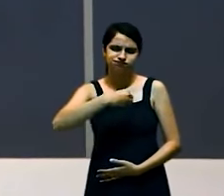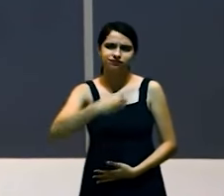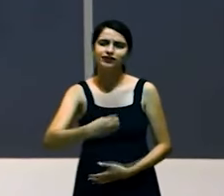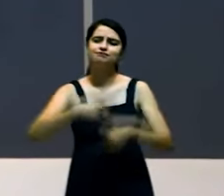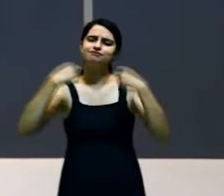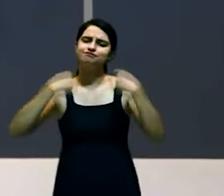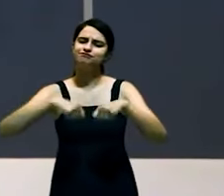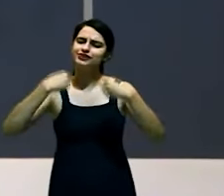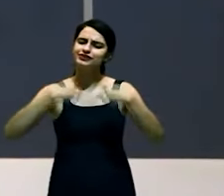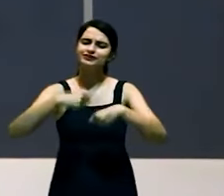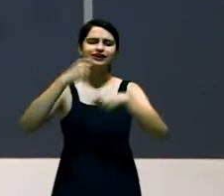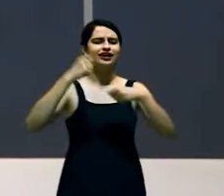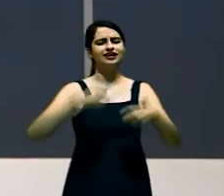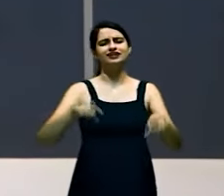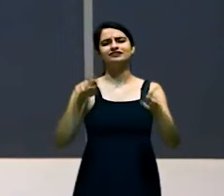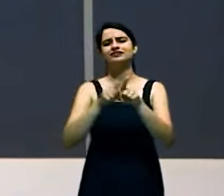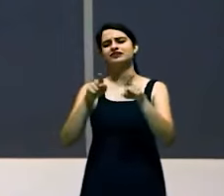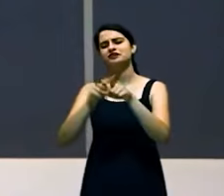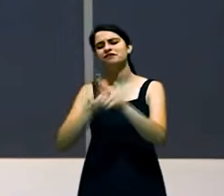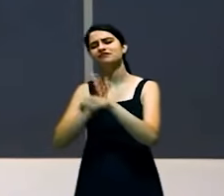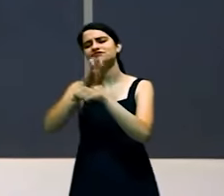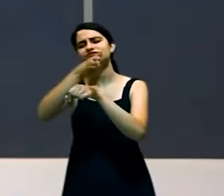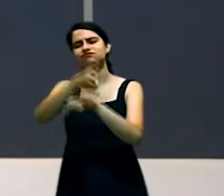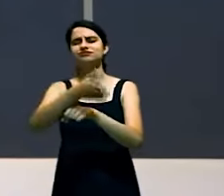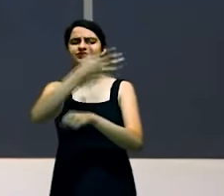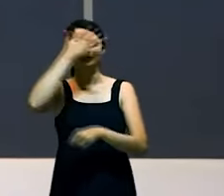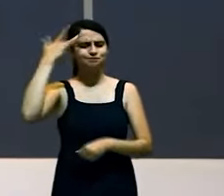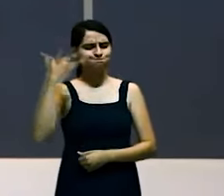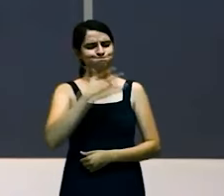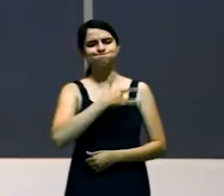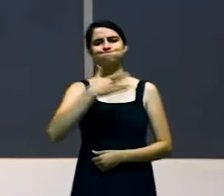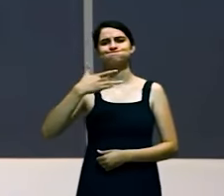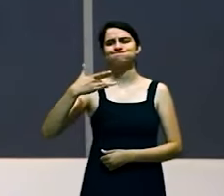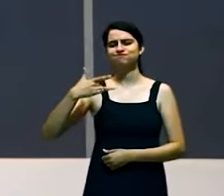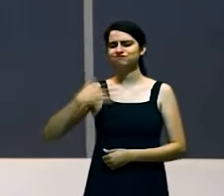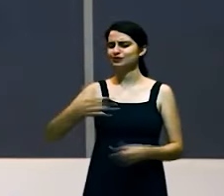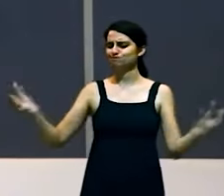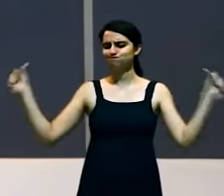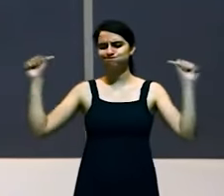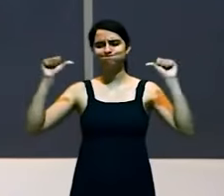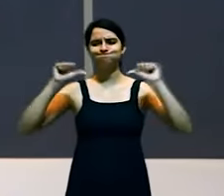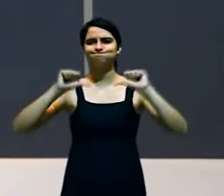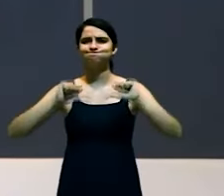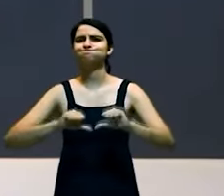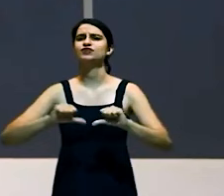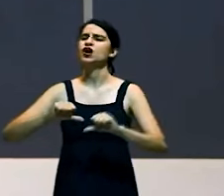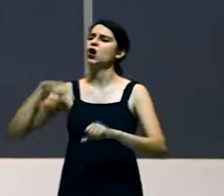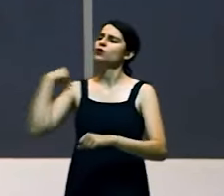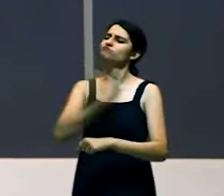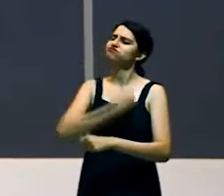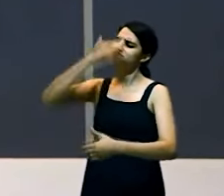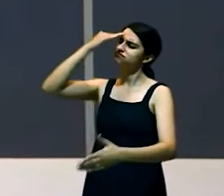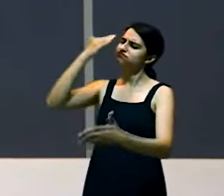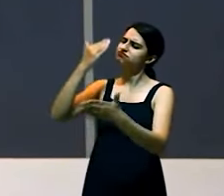necessitados, doentes, passando, ó Deus, por incertezas, Tu és torre forte, Senhor. Tu és o nosso auxílio,